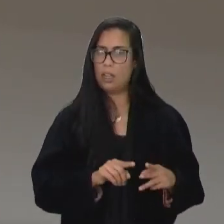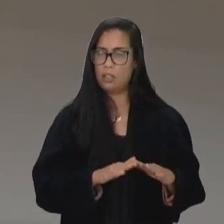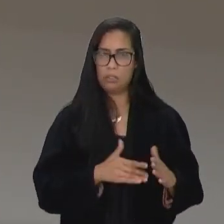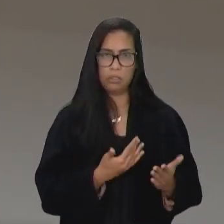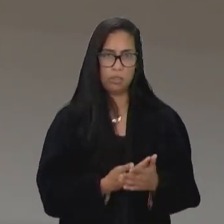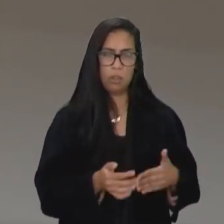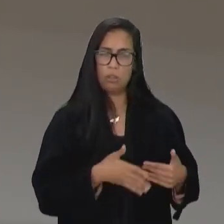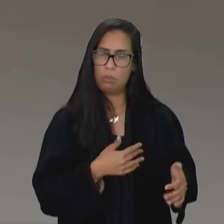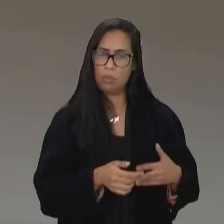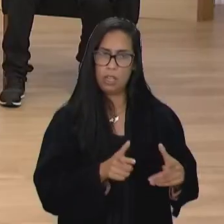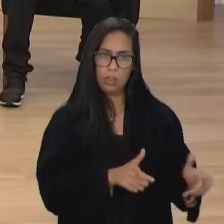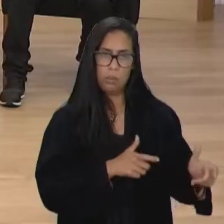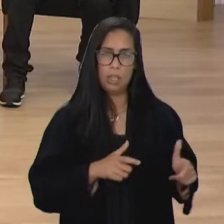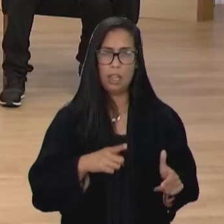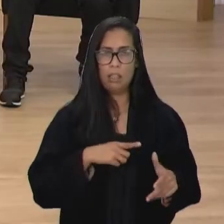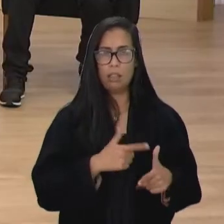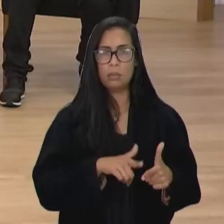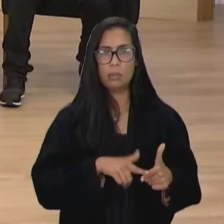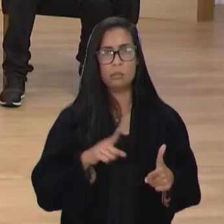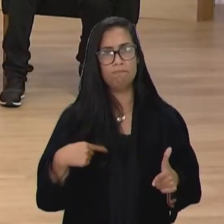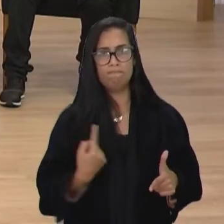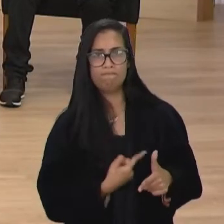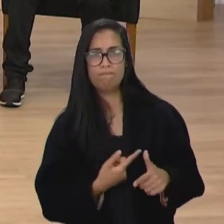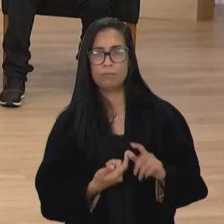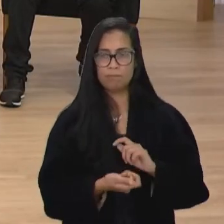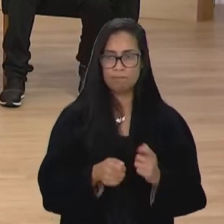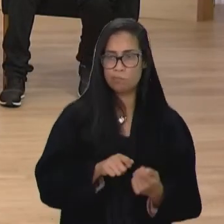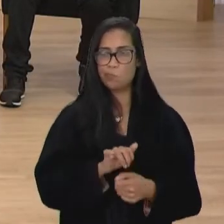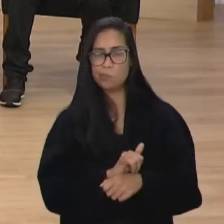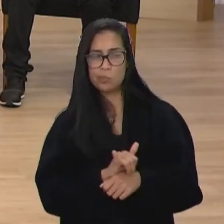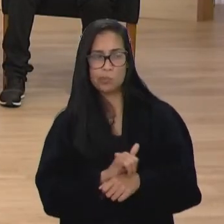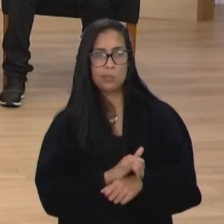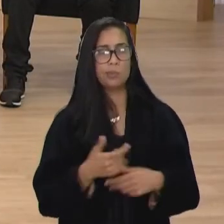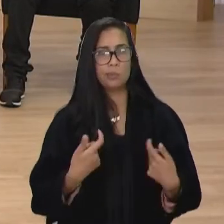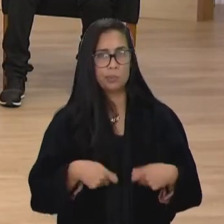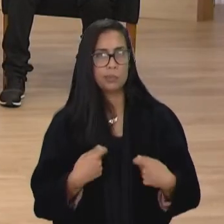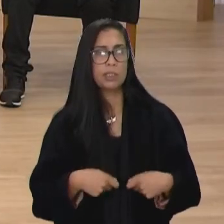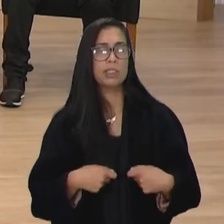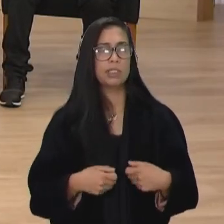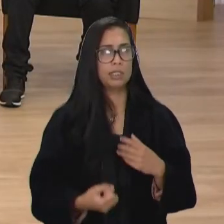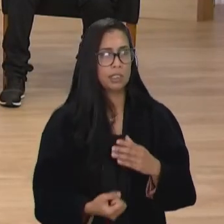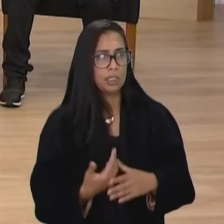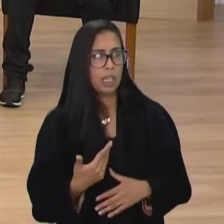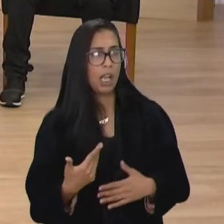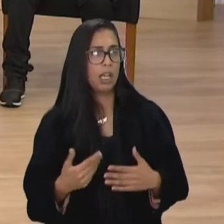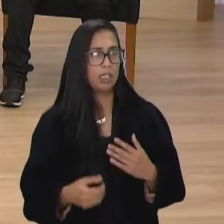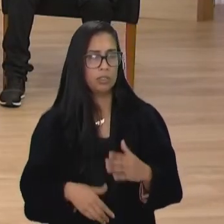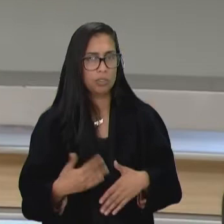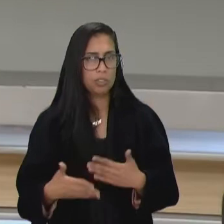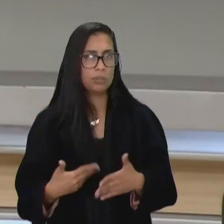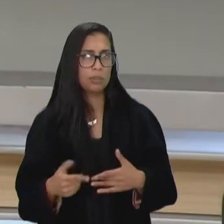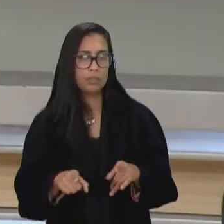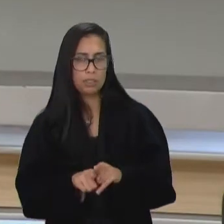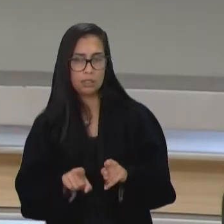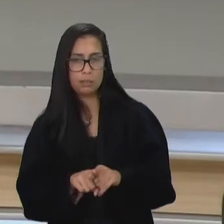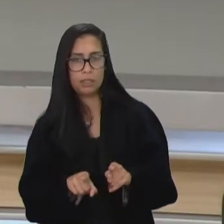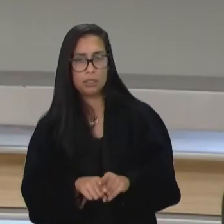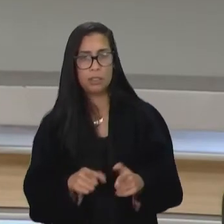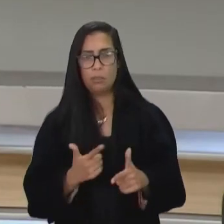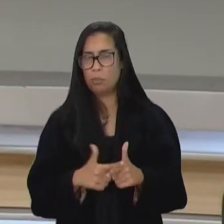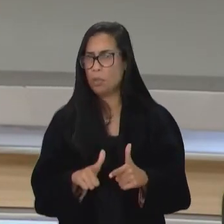lugar a gente usa isso. Sim, e que convenhamos, pessoal. Problema, um negócio